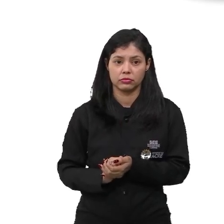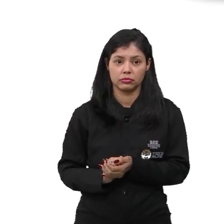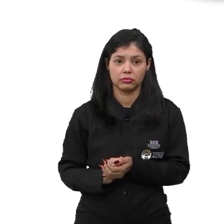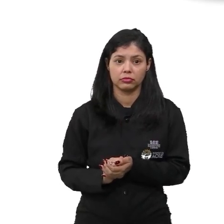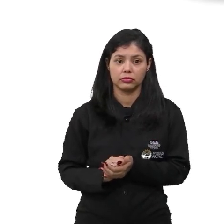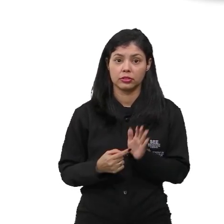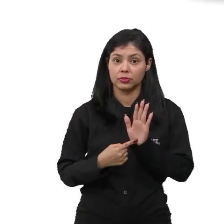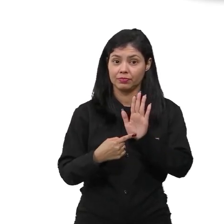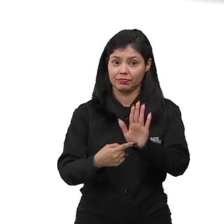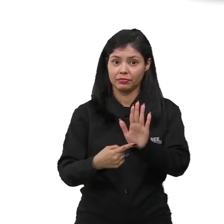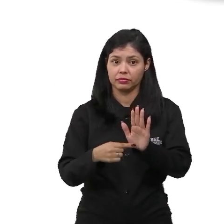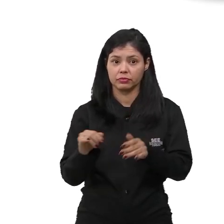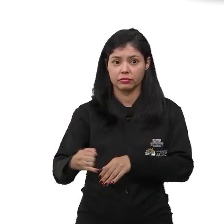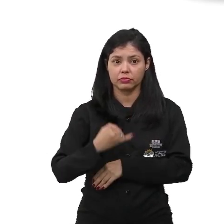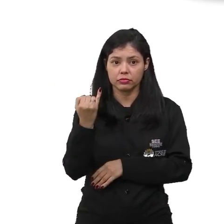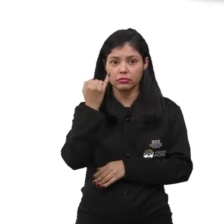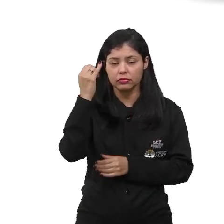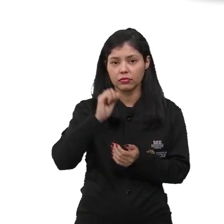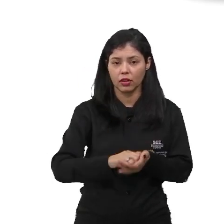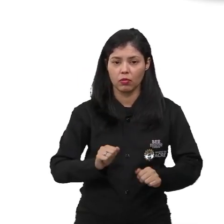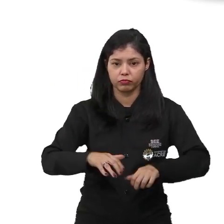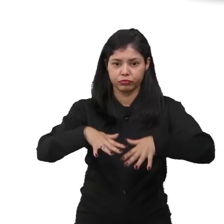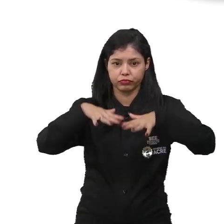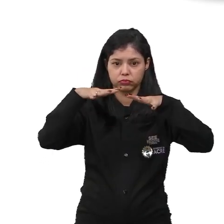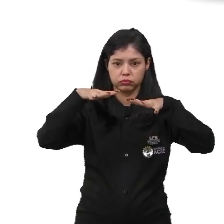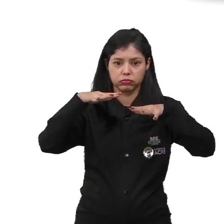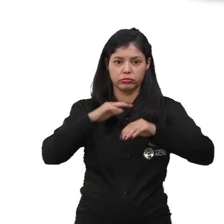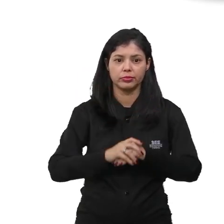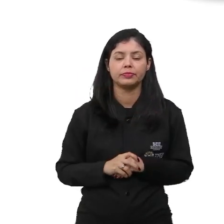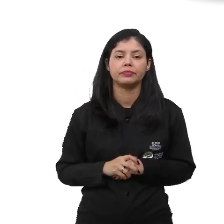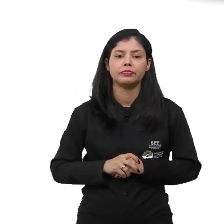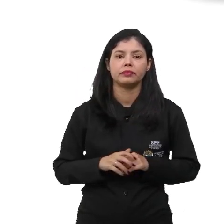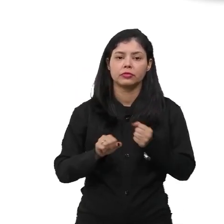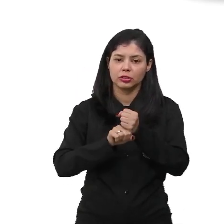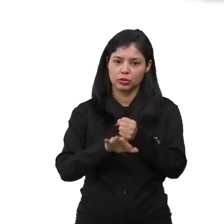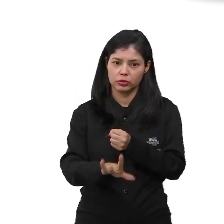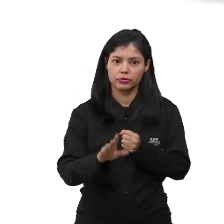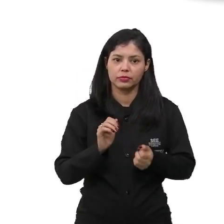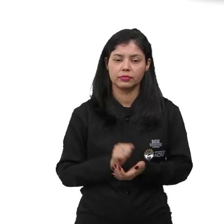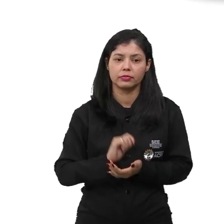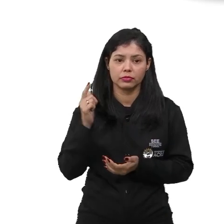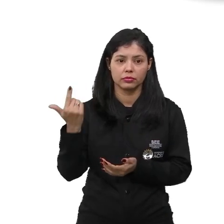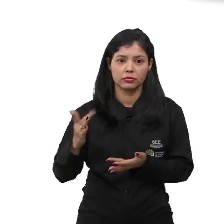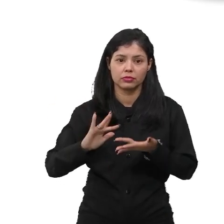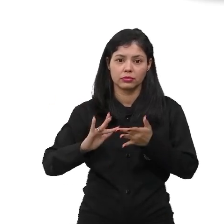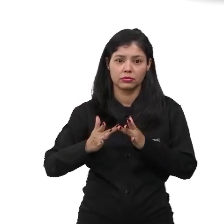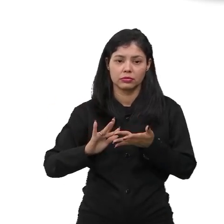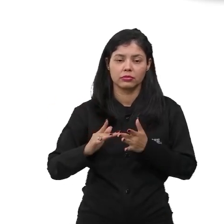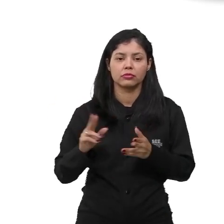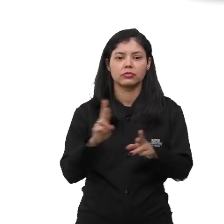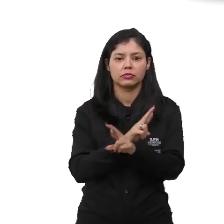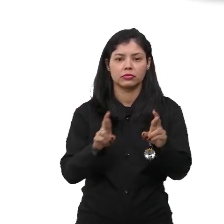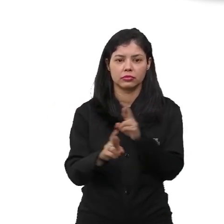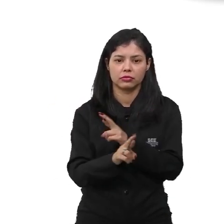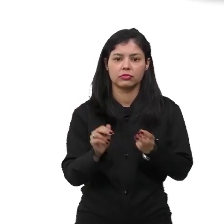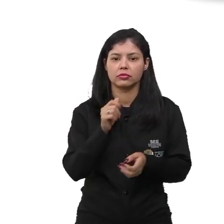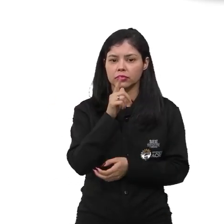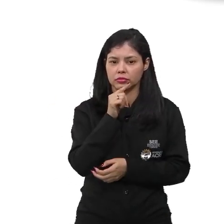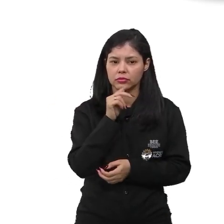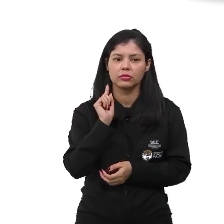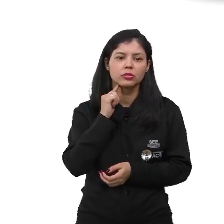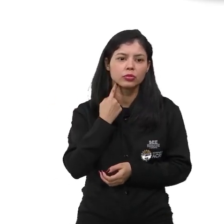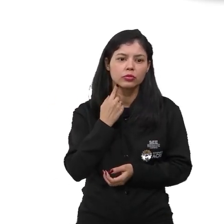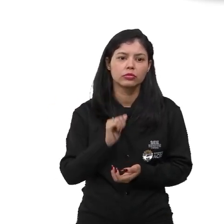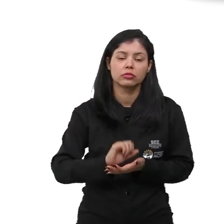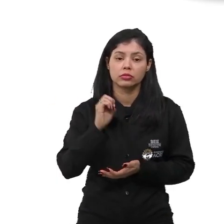feridas expostas, né? Principalmente ali no período de enchente e de esgotos. E as demais é relacionada ao contato da